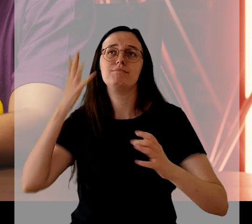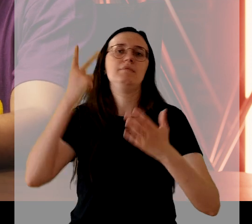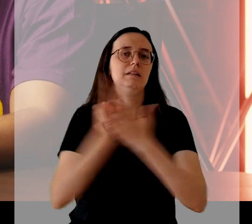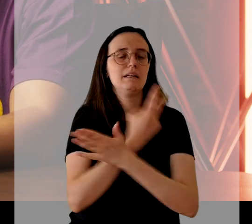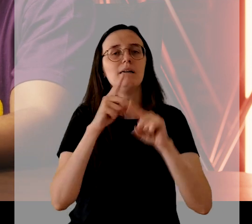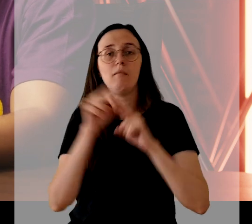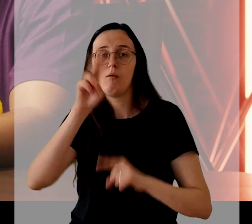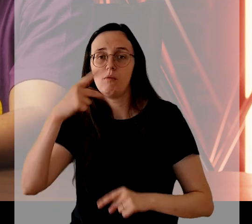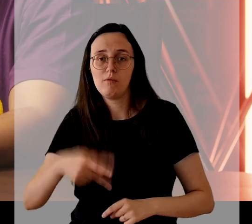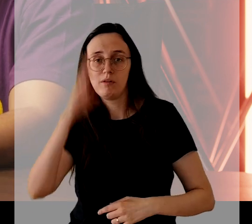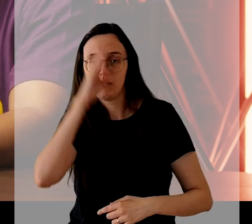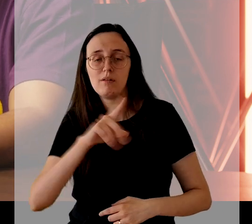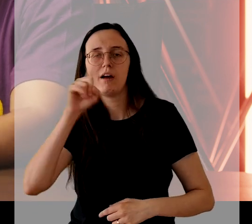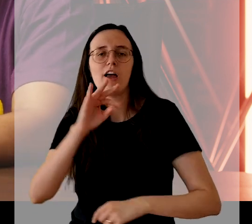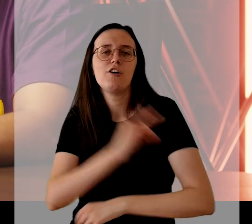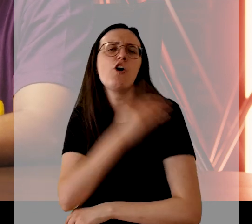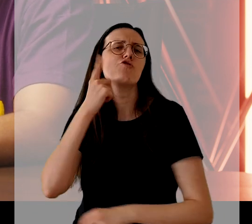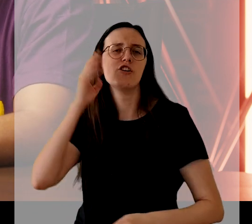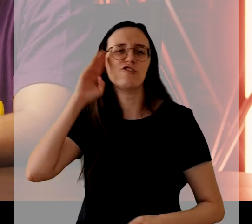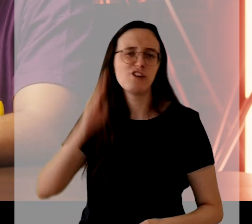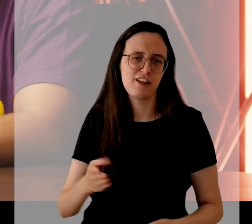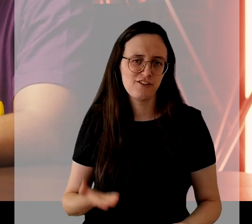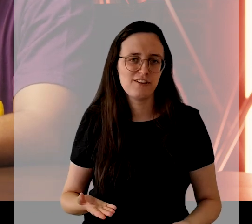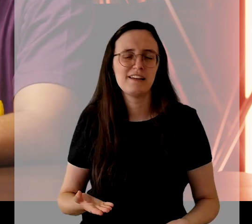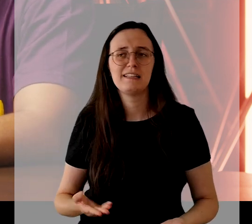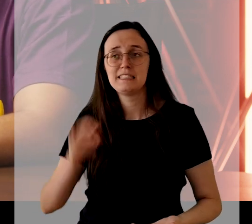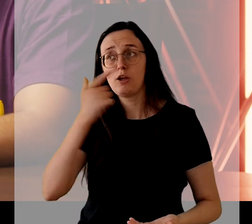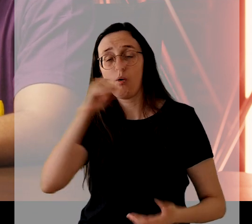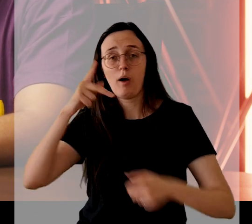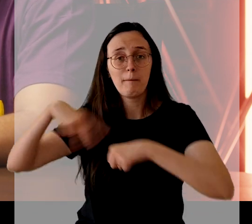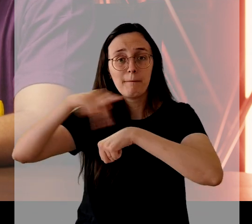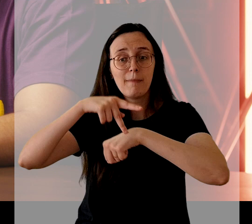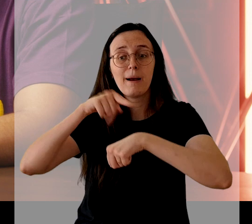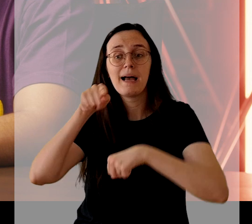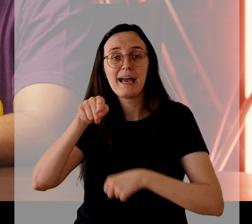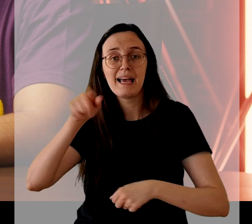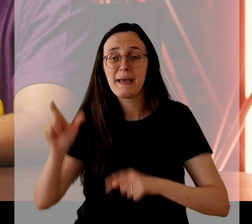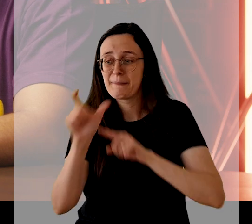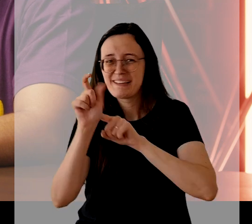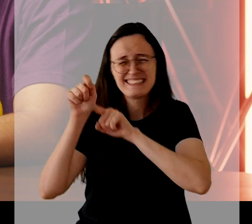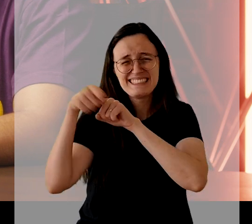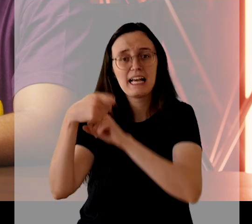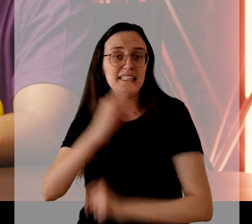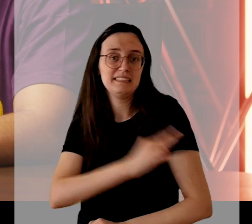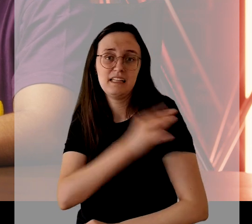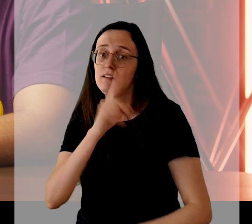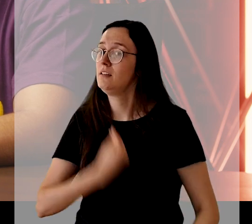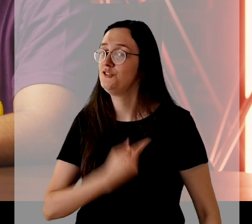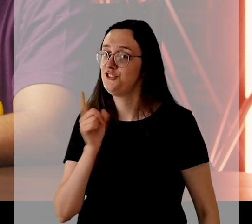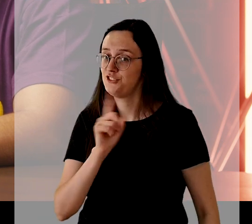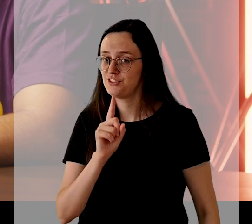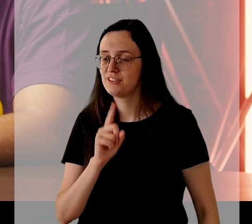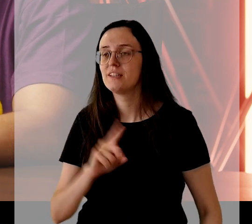pouco equívoco, mas é usado aqui no Brasil, que é técnico de som direto, né? Você pega em outros países, essa palavra técnico